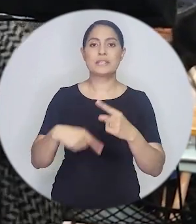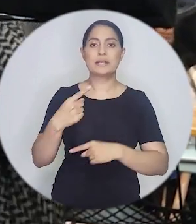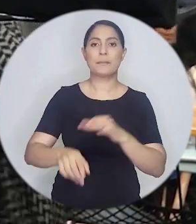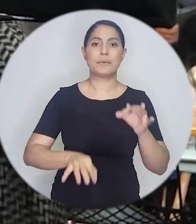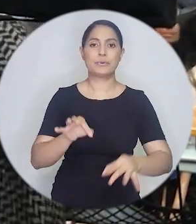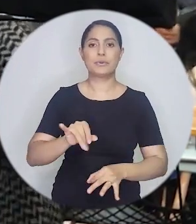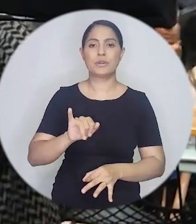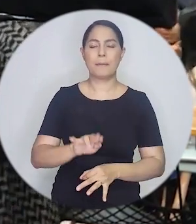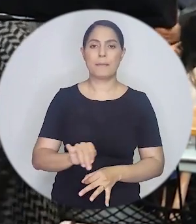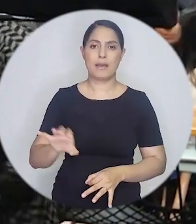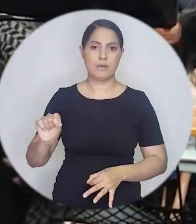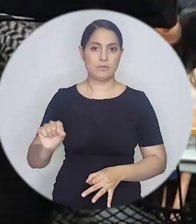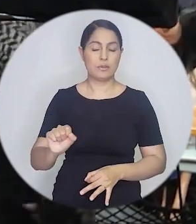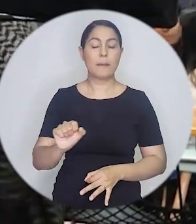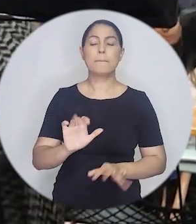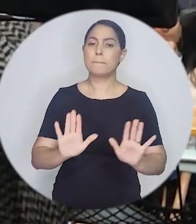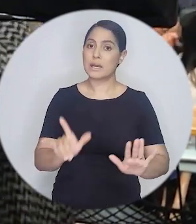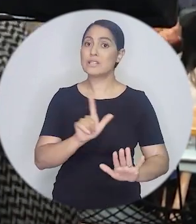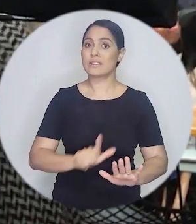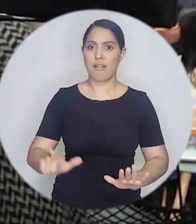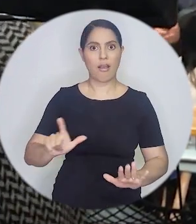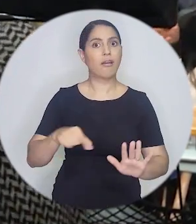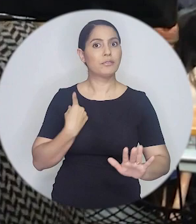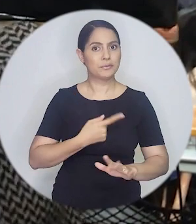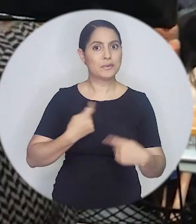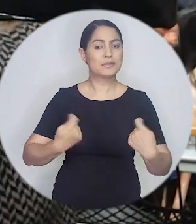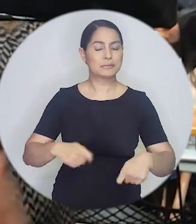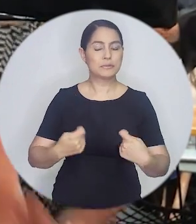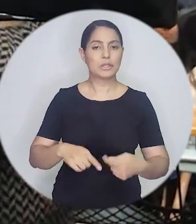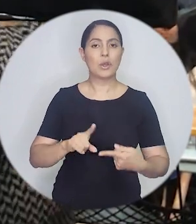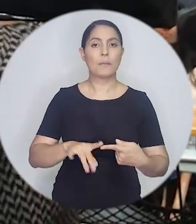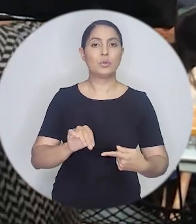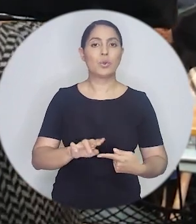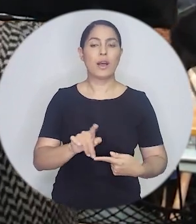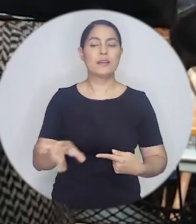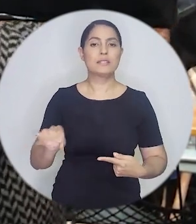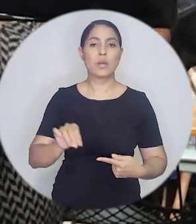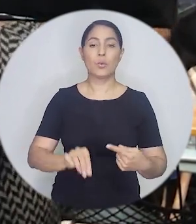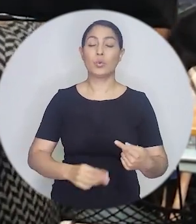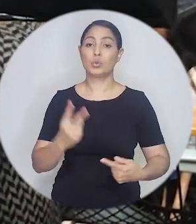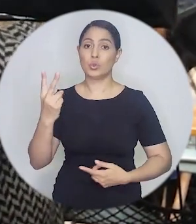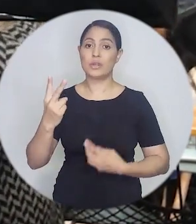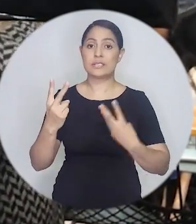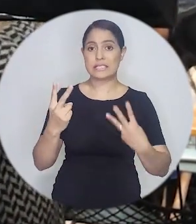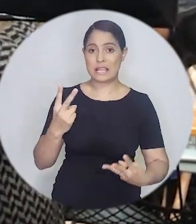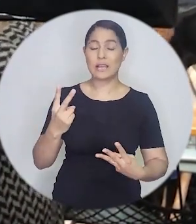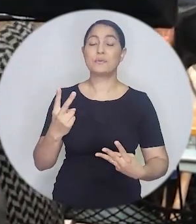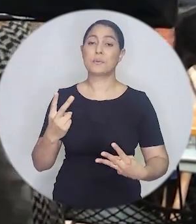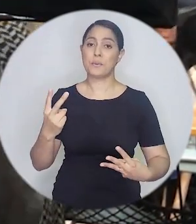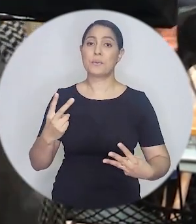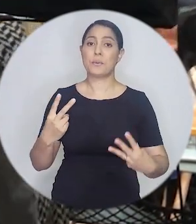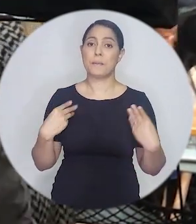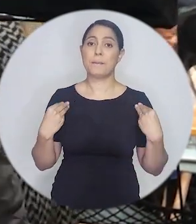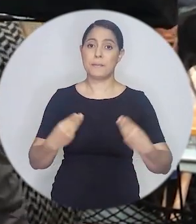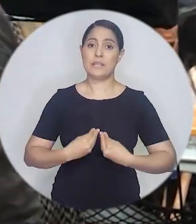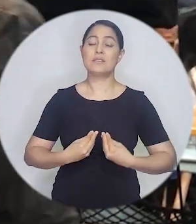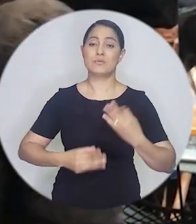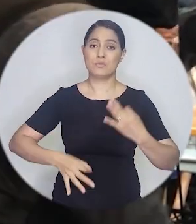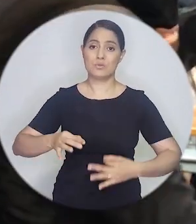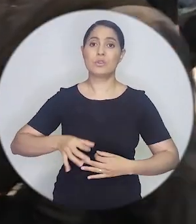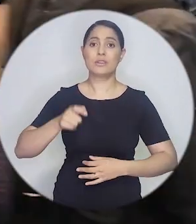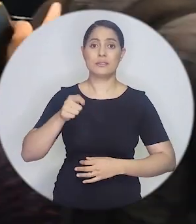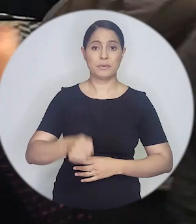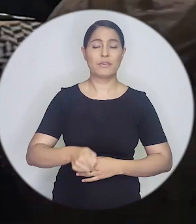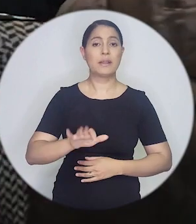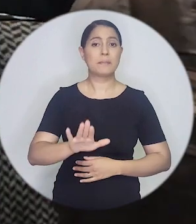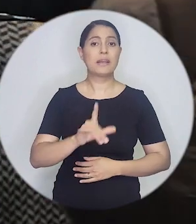ajuizar a ação depois do julgamento dos embargos. É claro que a modulação precisa de 2/3 dos ministros para que seja aprovado,